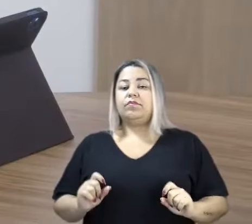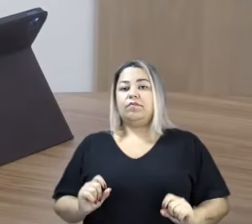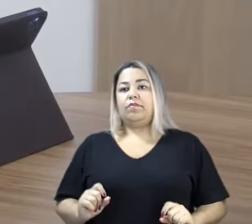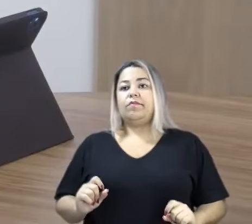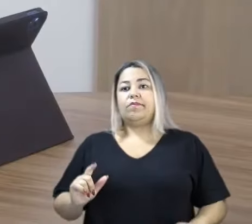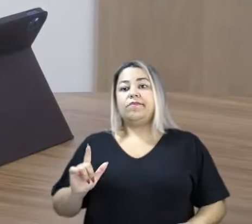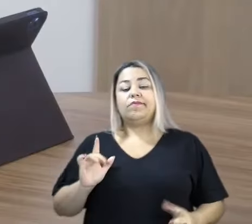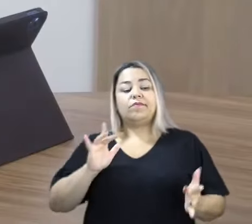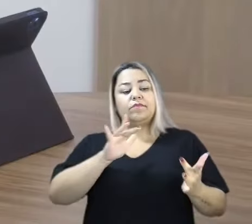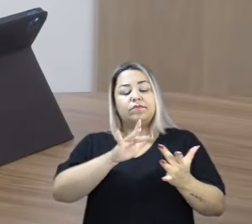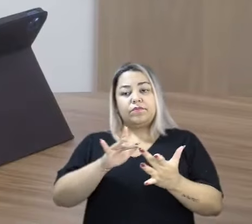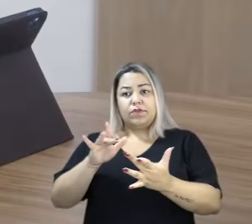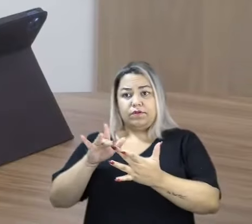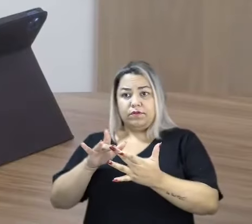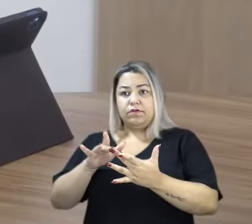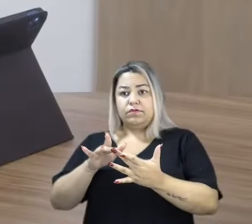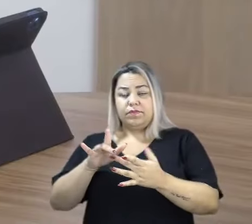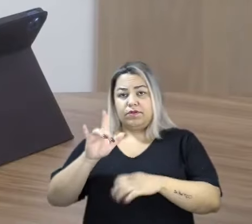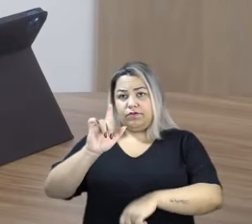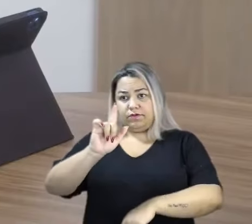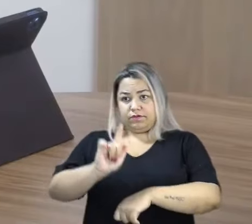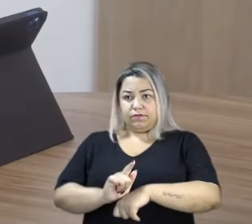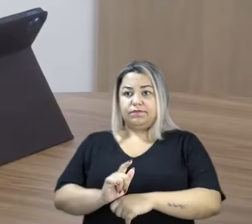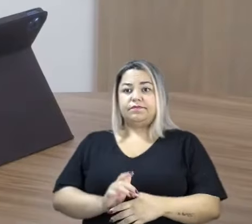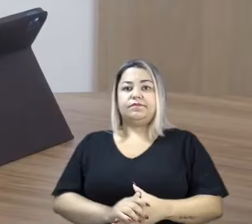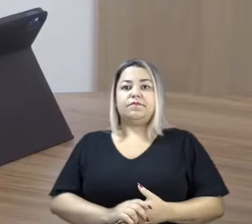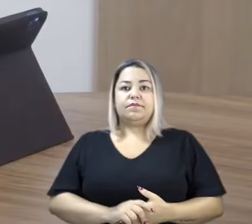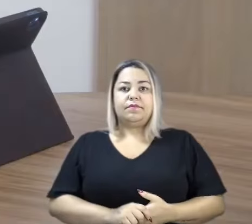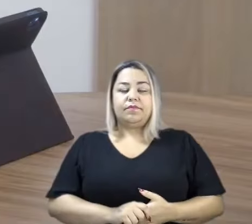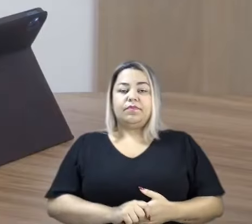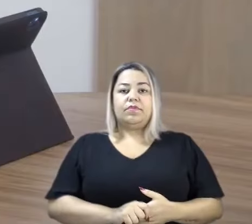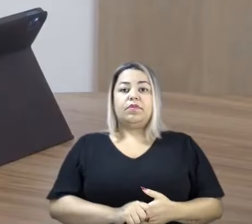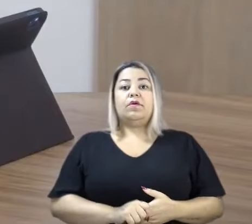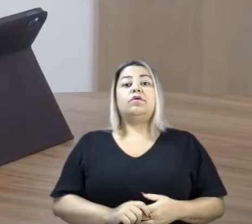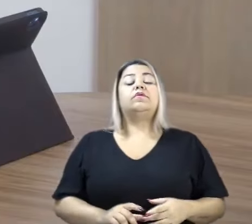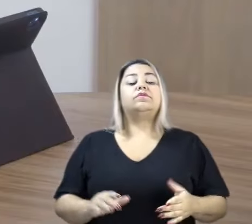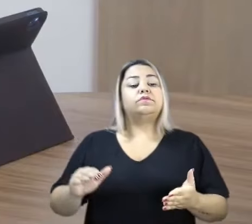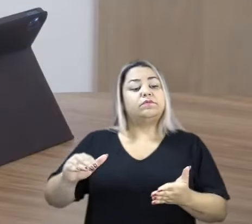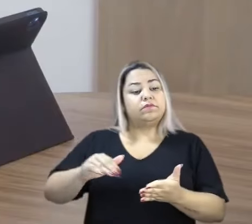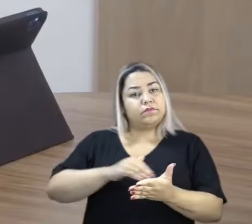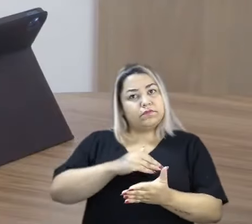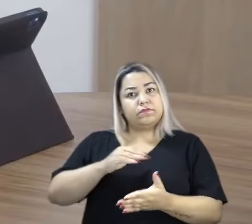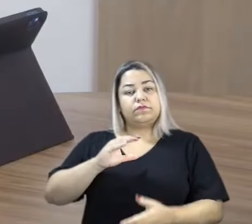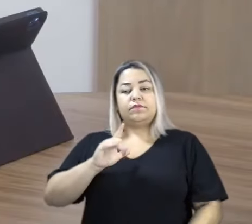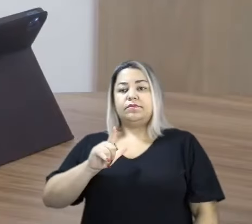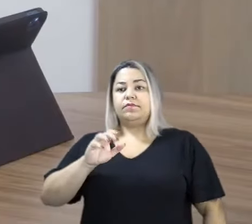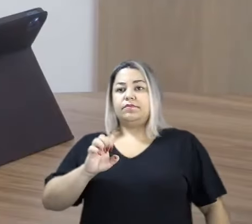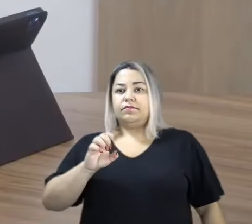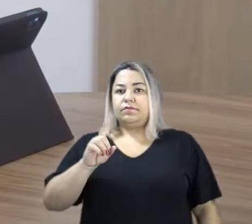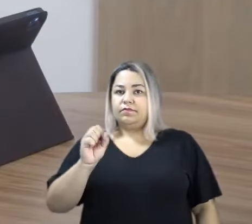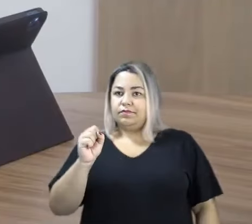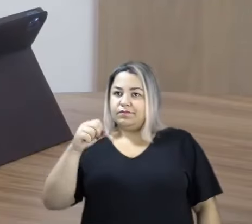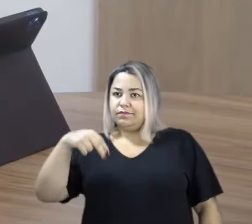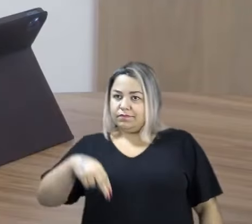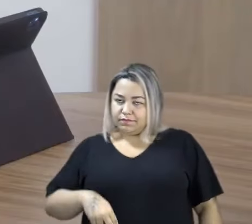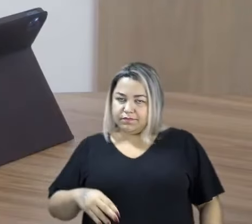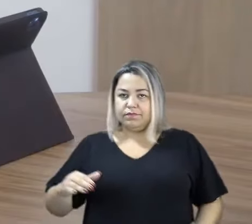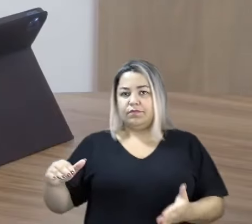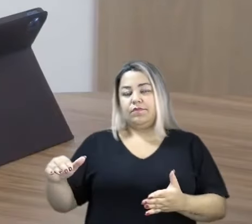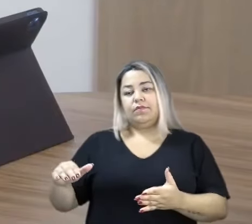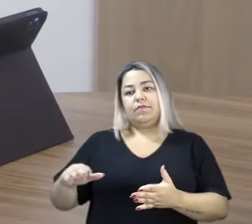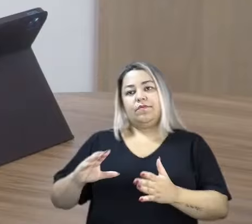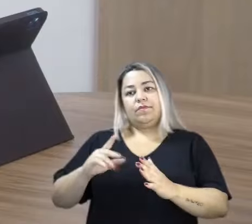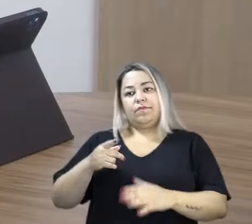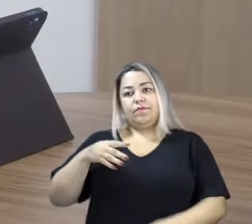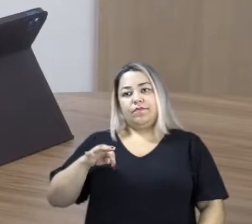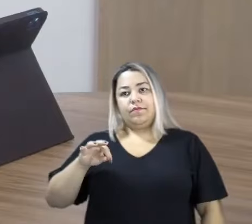esse contato com os gestores, né, ali como o secretário Cledson, né, que é um petista também, com a nossa diretora